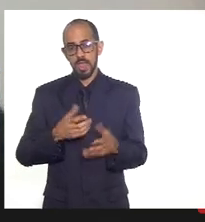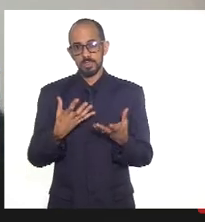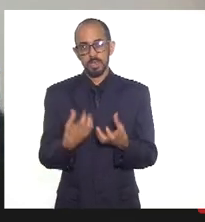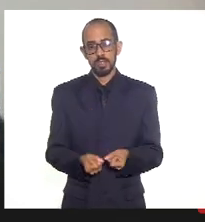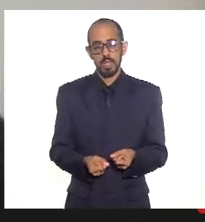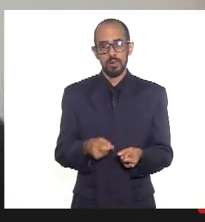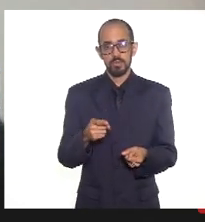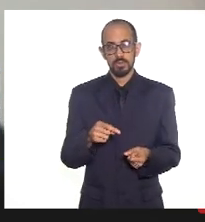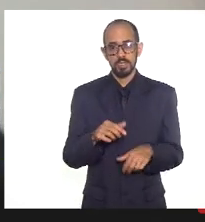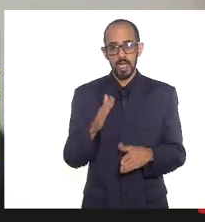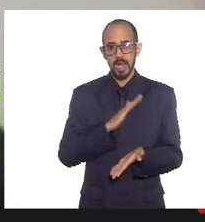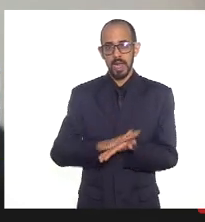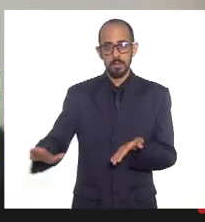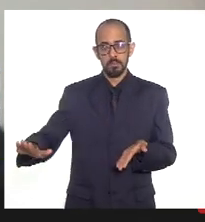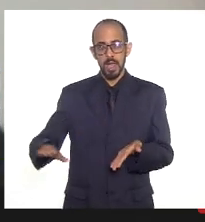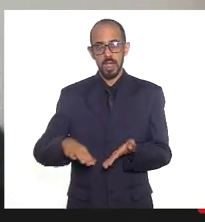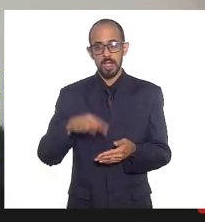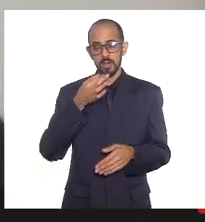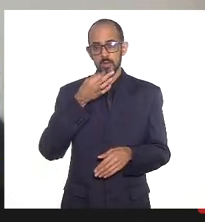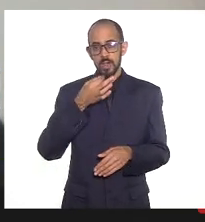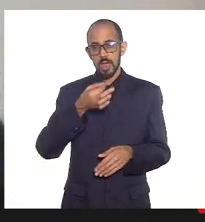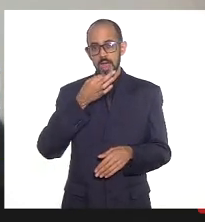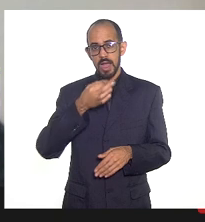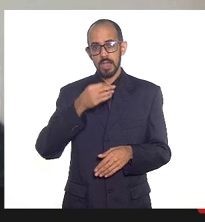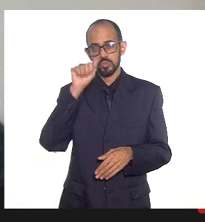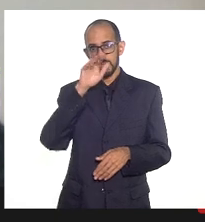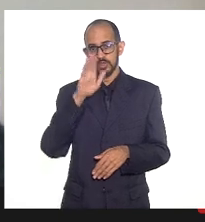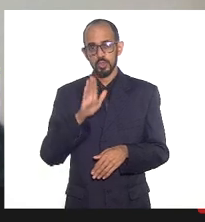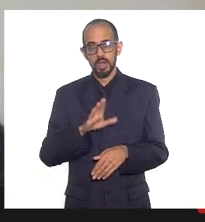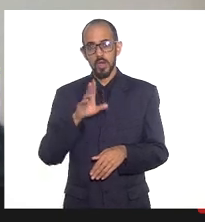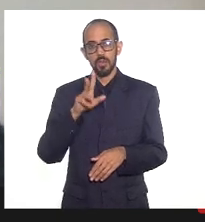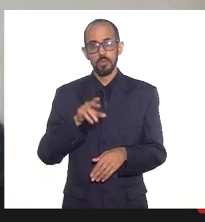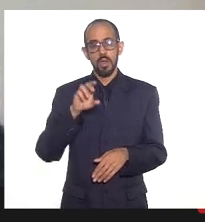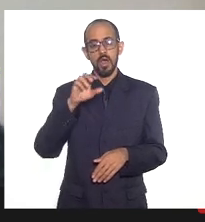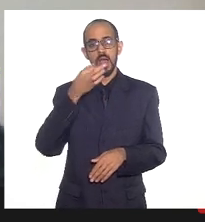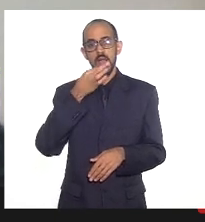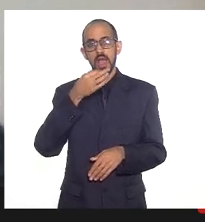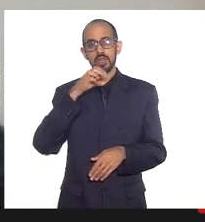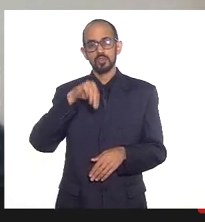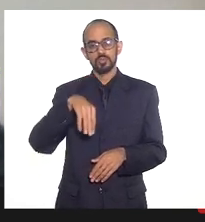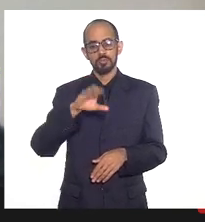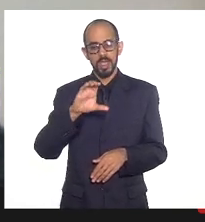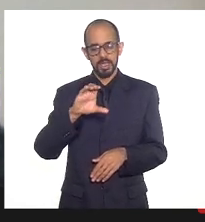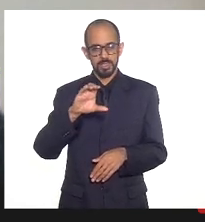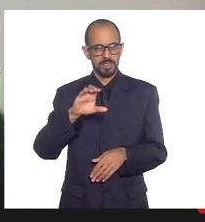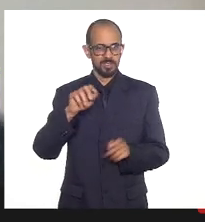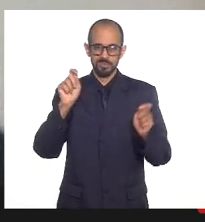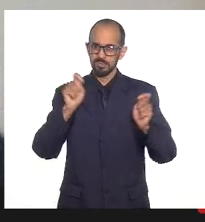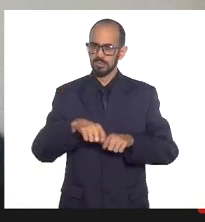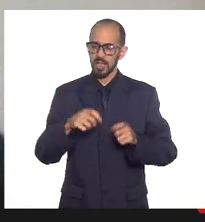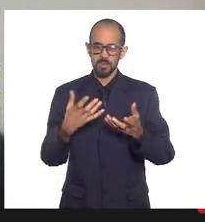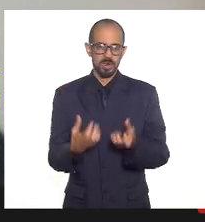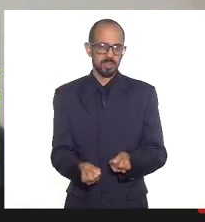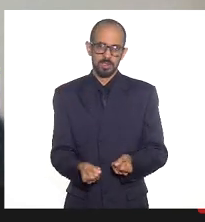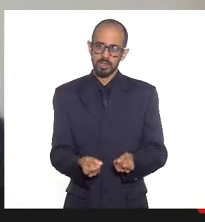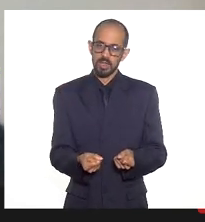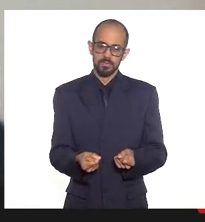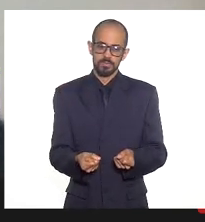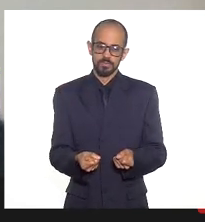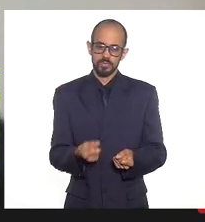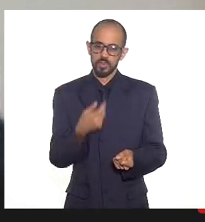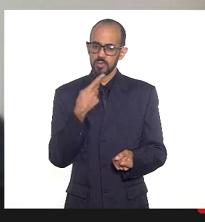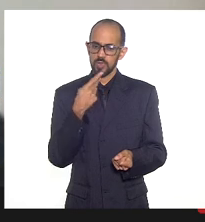com uma rádio nacional ou com uma rádio MEC, né? Isso é, enfim, é inaceitável, a gente não pode aceitar isso. Não estou